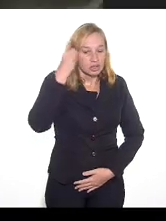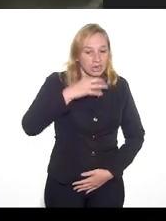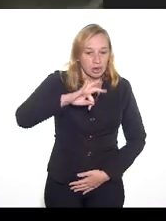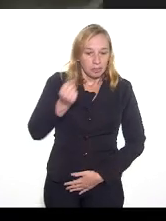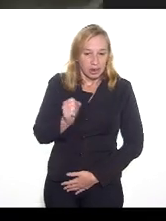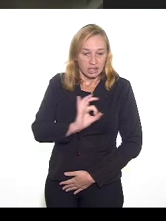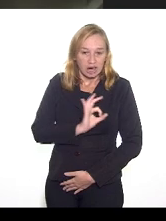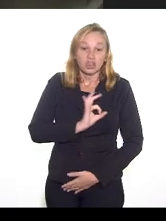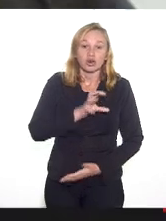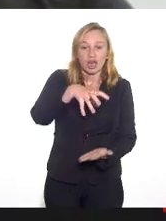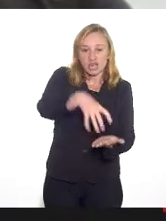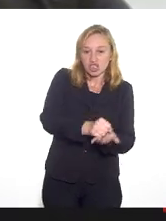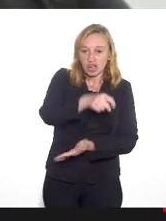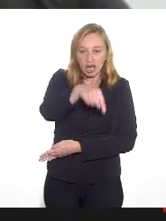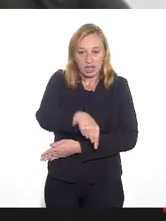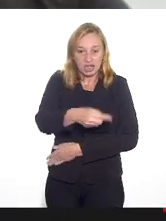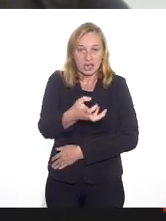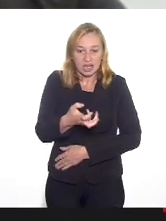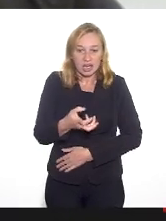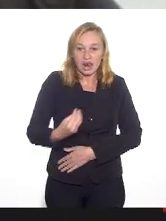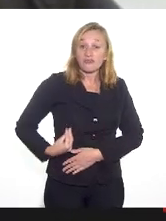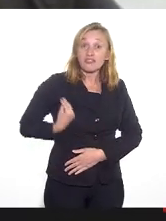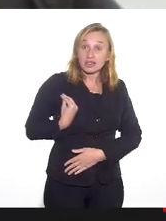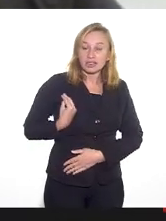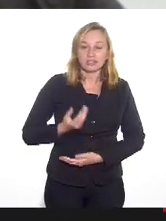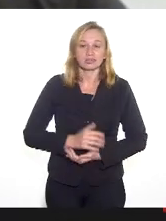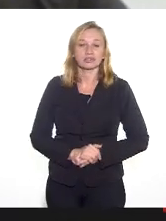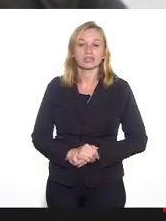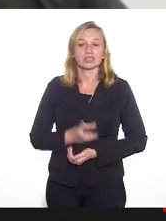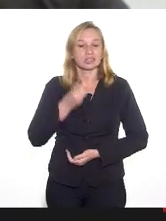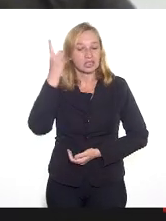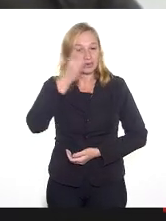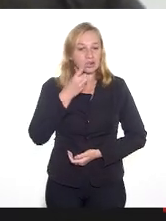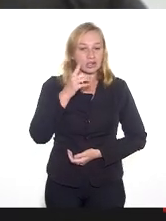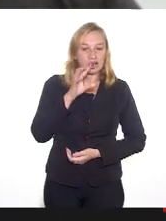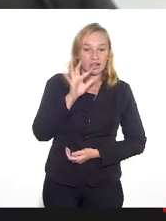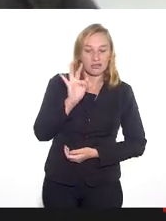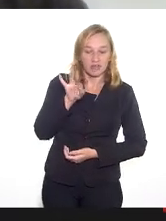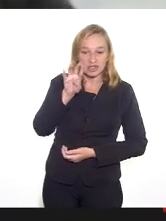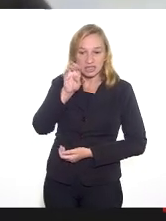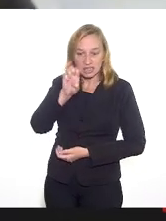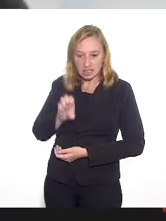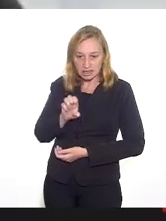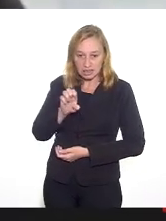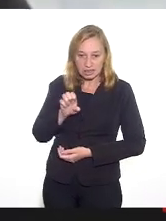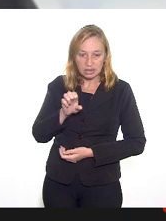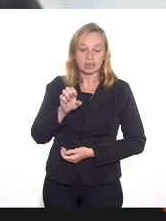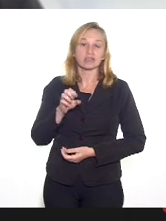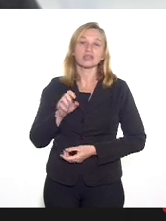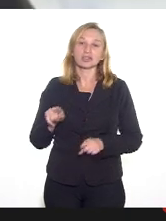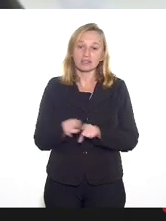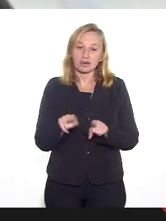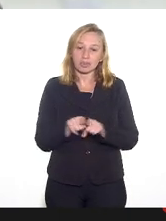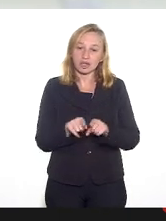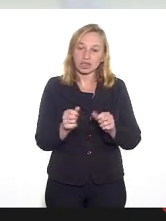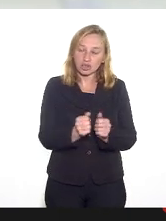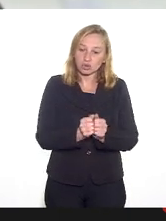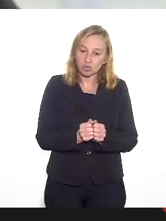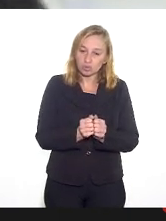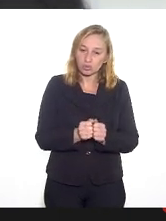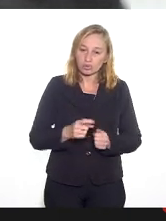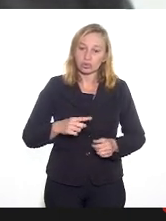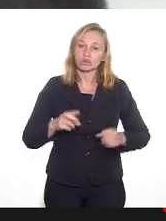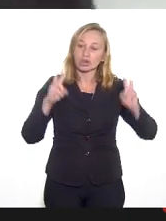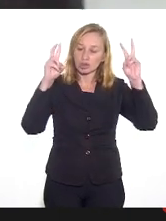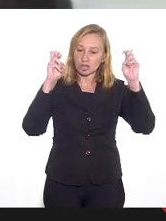quero registrar aqui a presença da deputada Franciane Mota, também sempre presente nas questões relacionadas